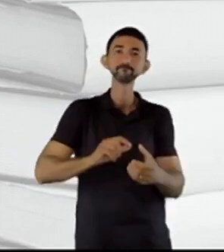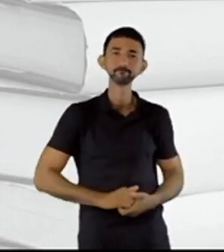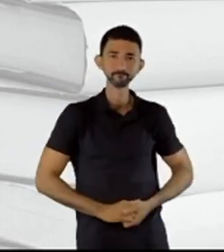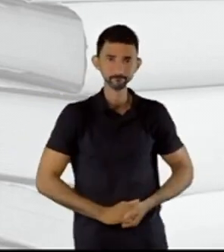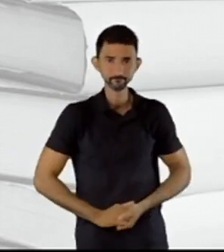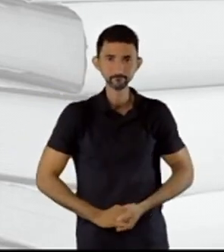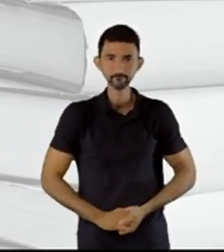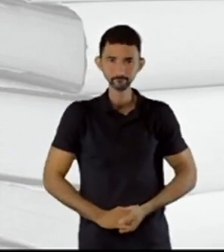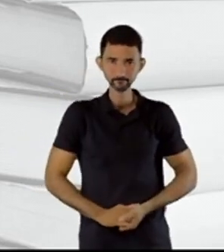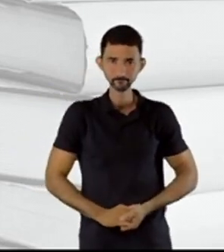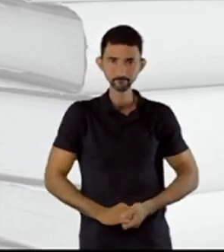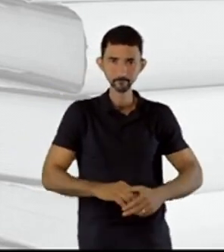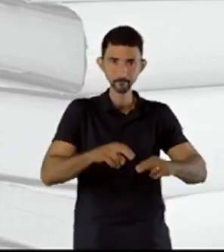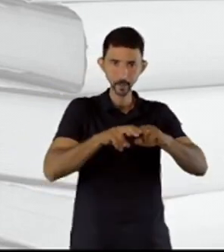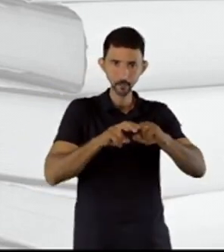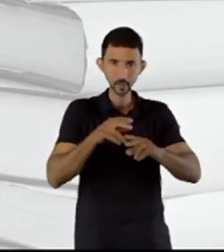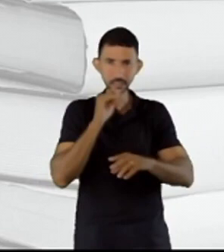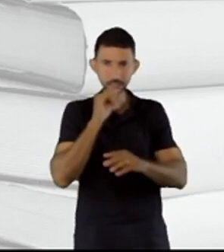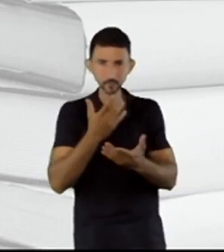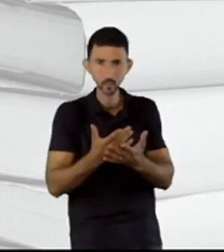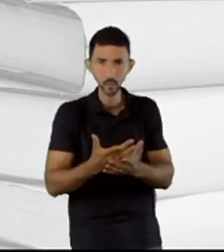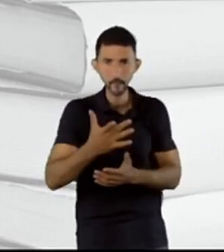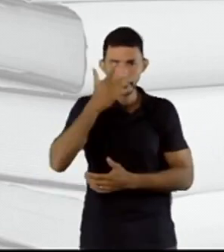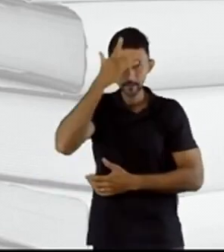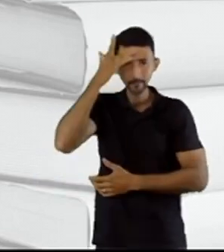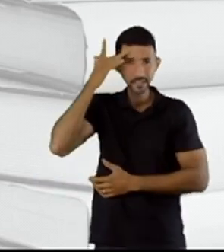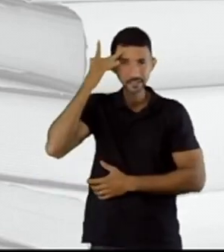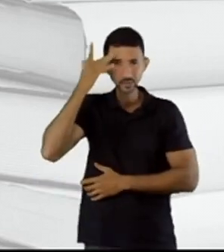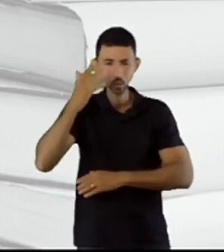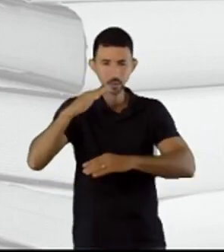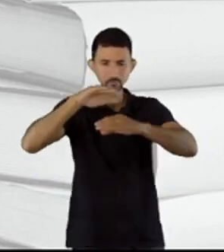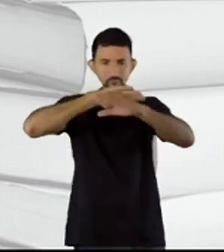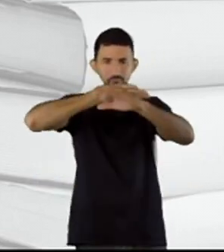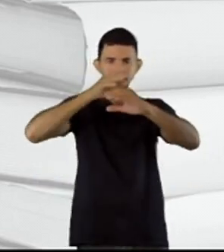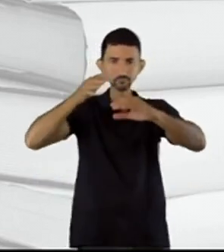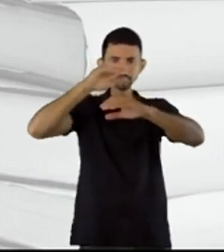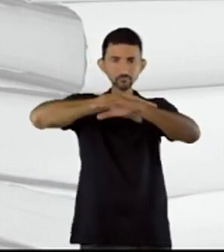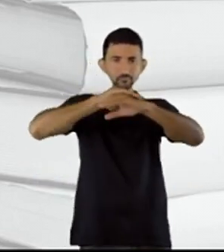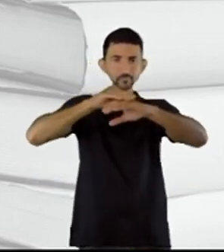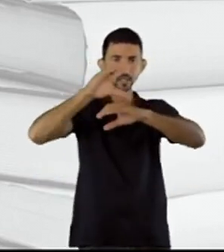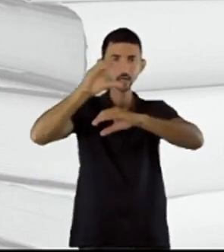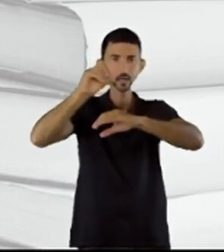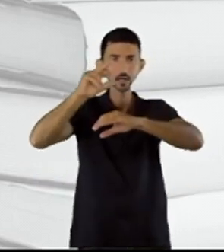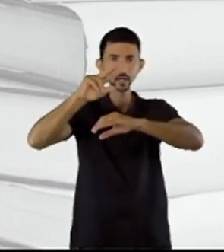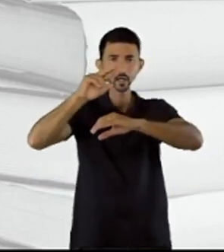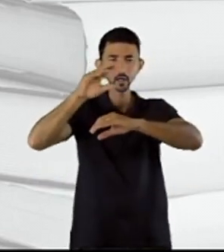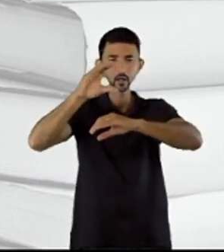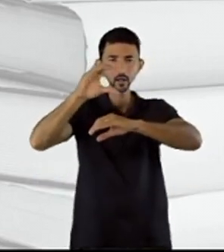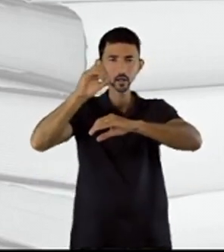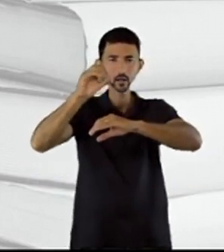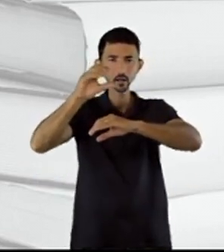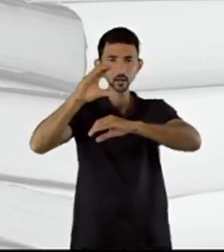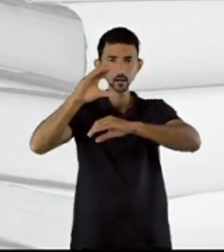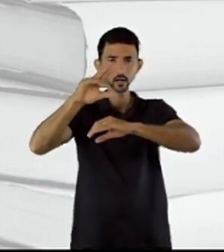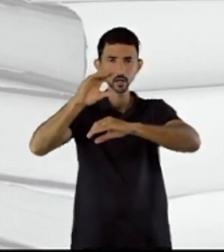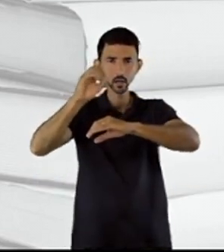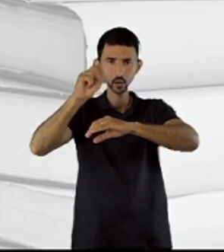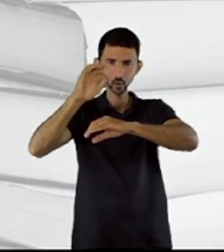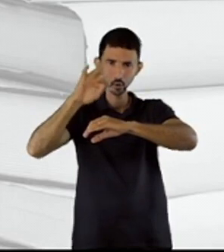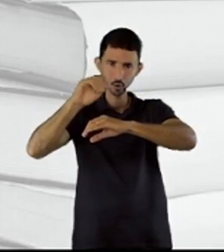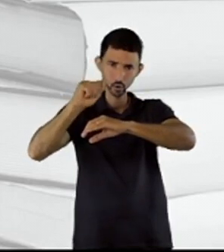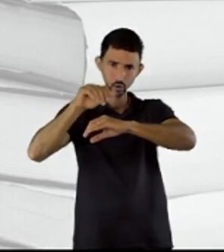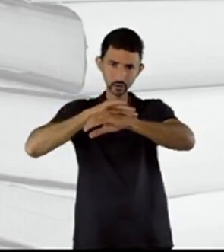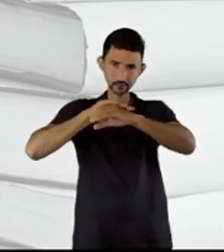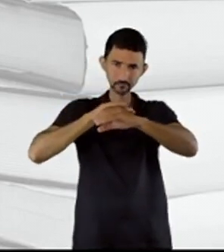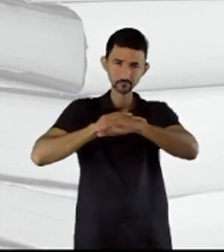isso que, mesmo que uma pessoa que esteja aqui, por exemplo, aqui seria os Estados Unidos, por